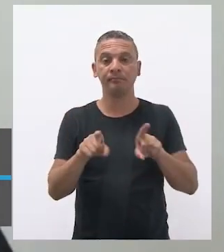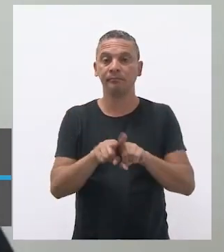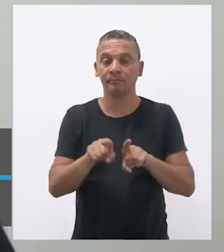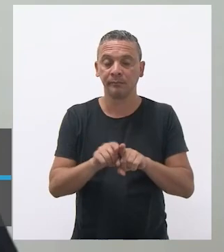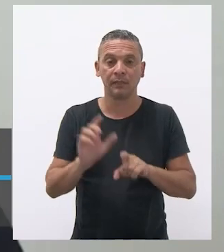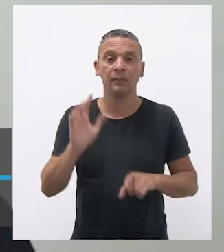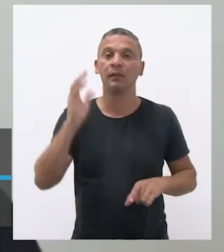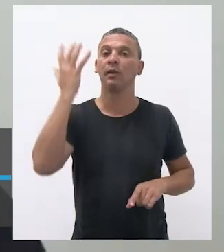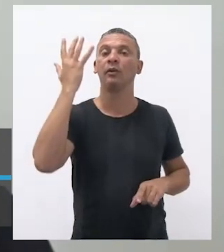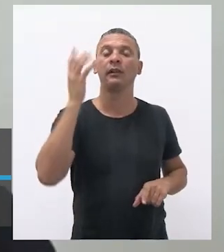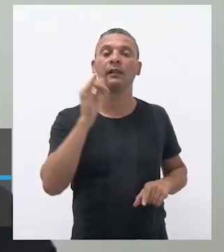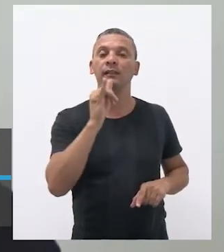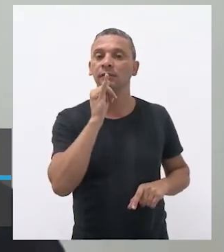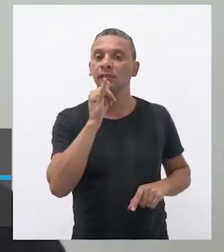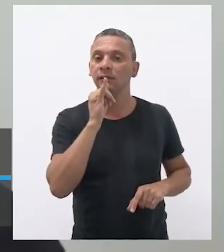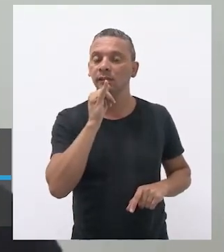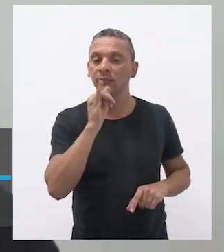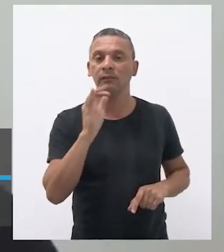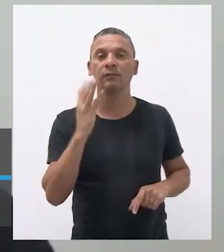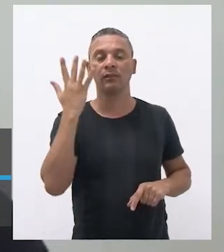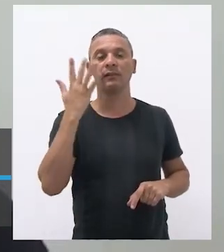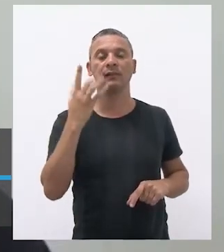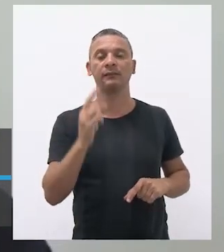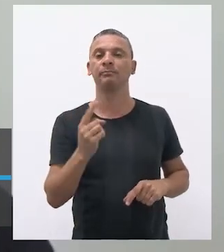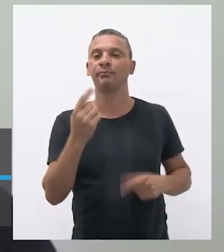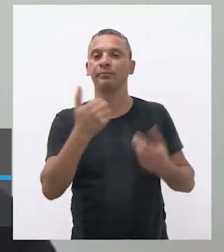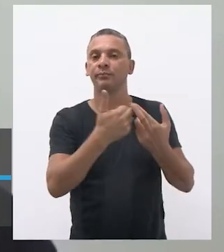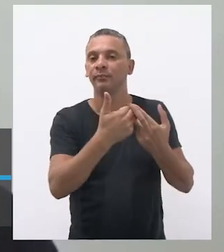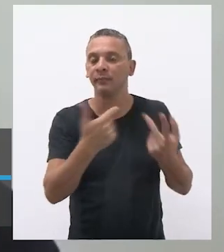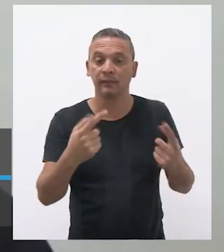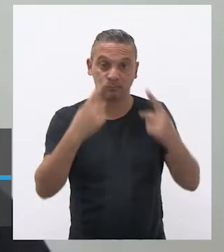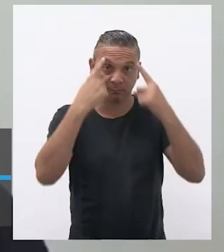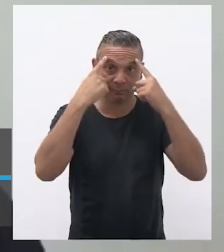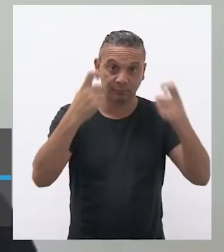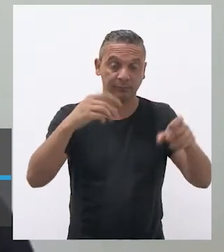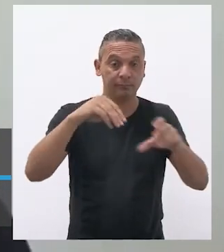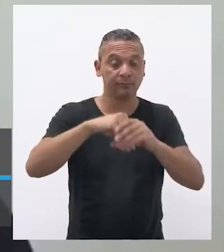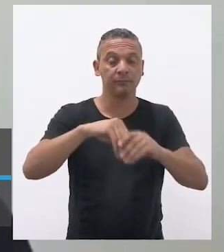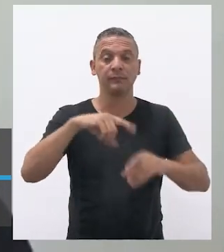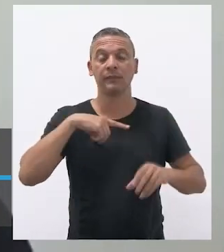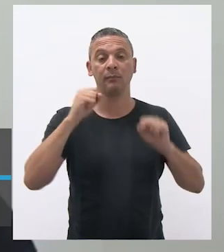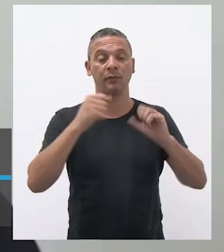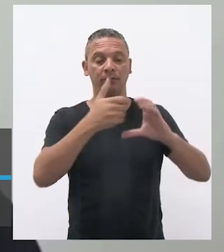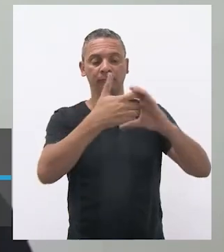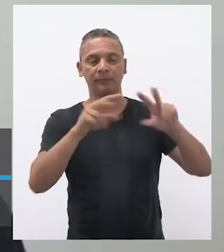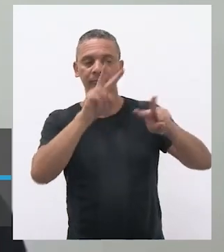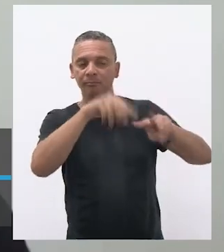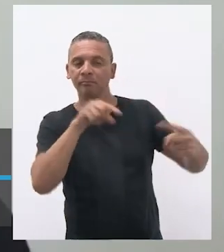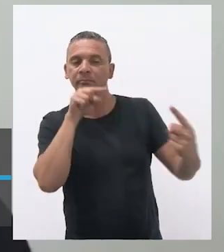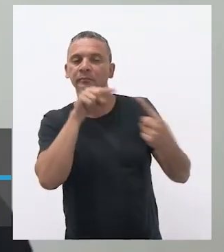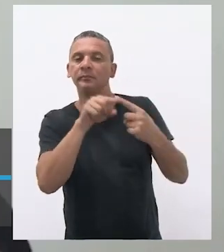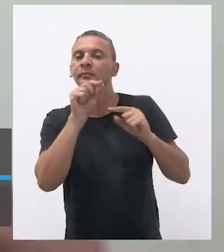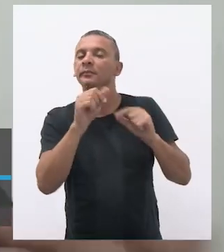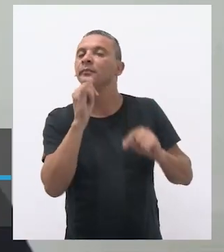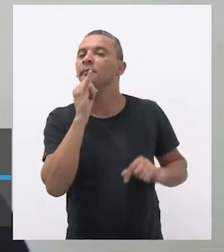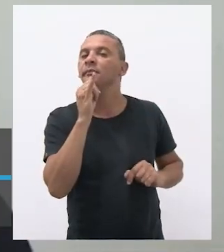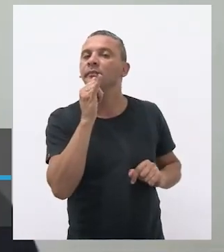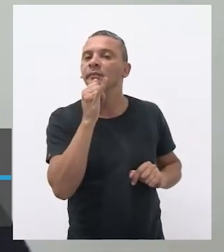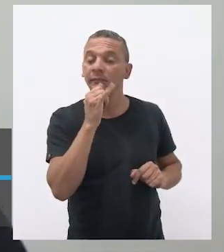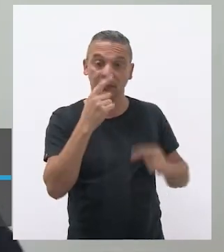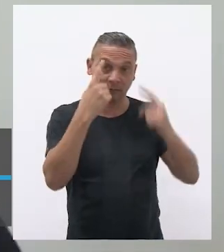que restrinja ou impeça que as mulheres tenham acesso aos seus bens, aos seus patrimônios, incluindo aí salários,